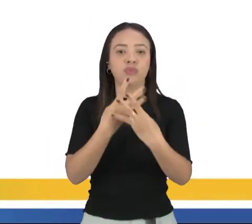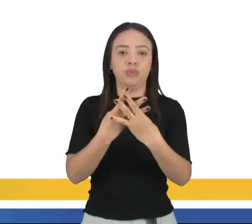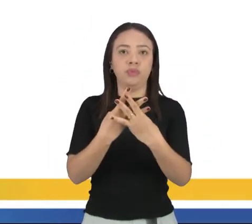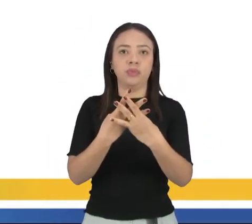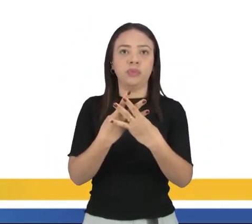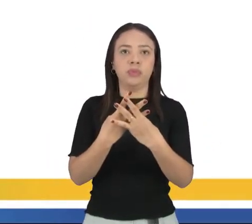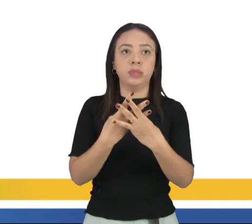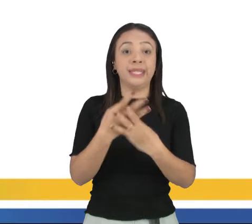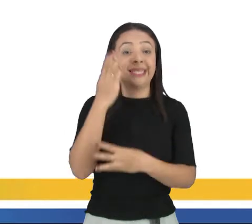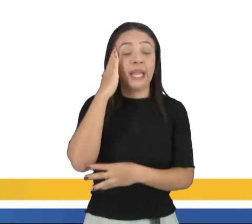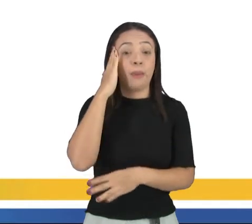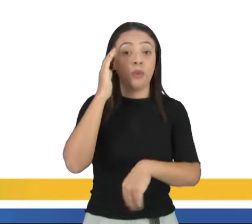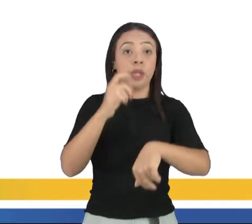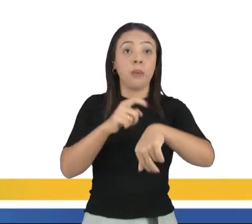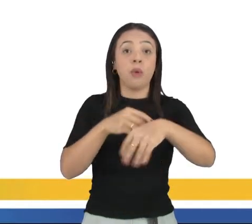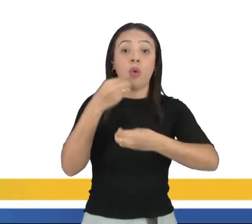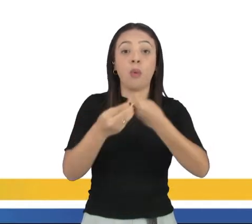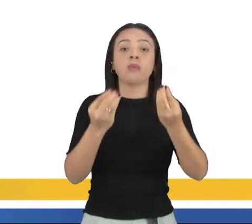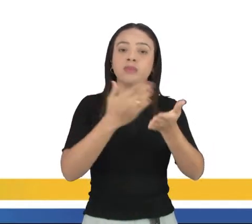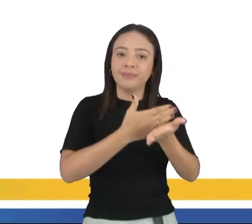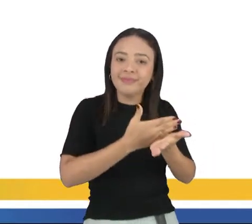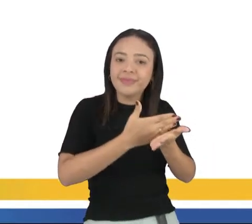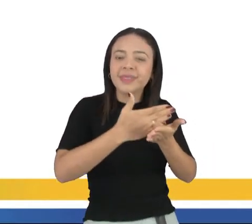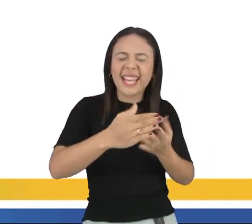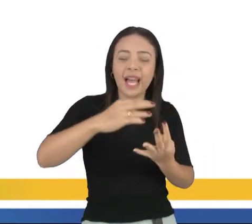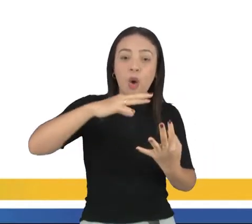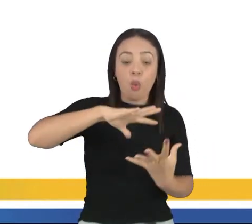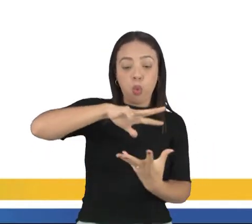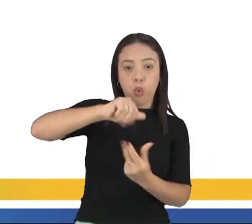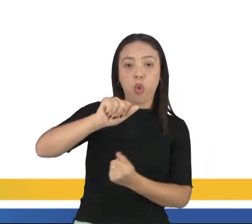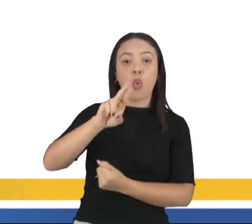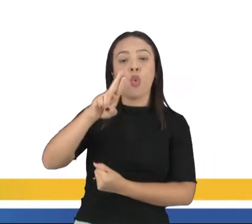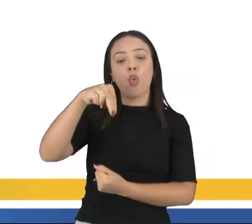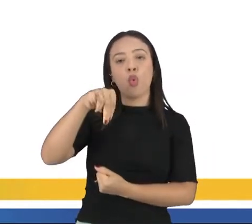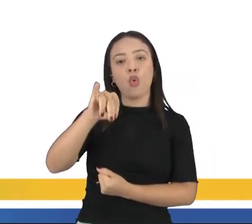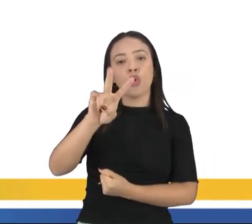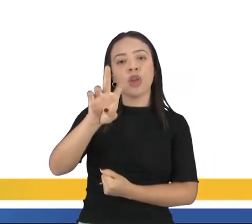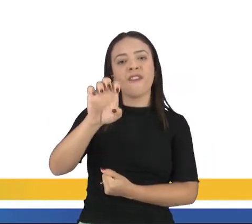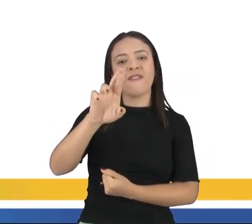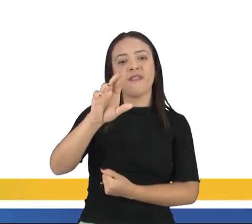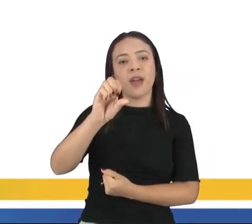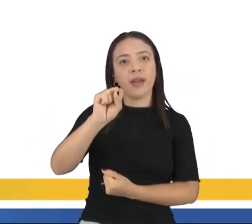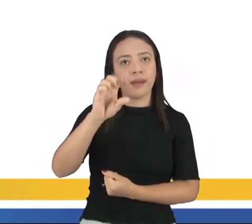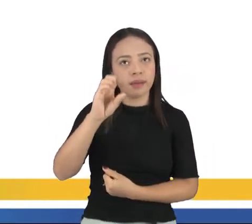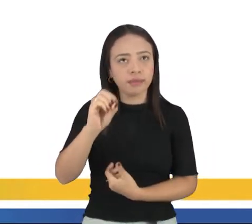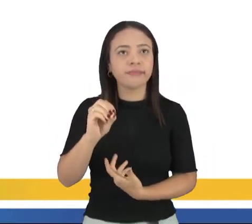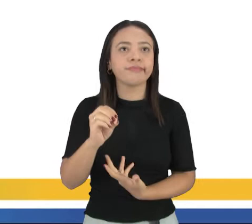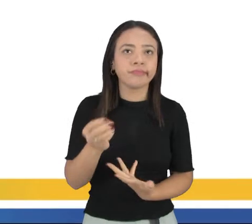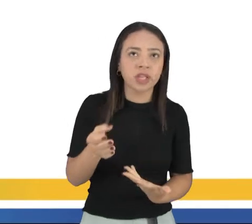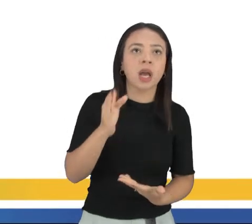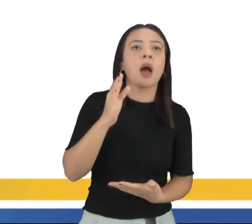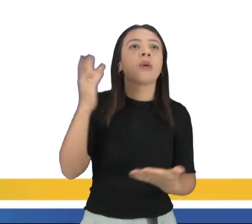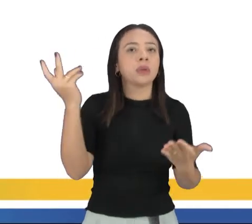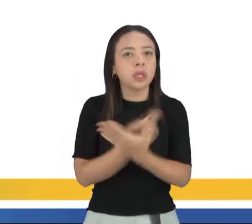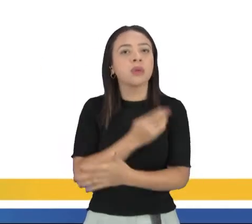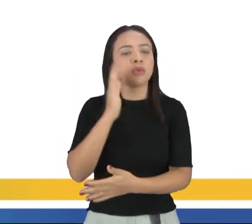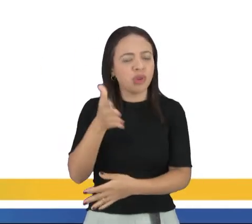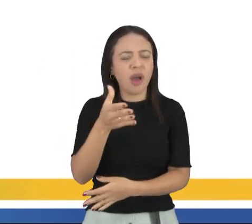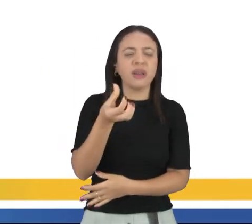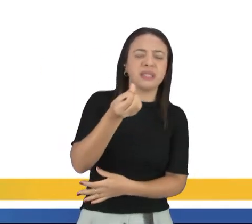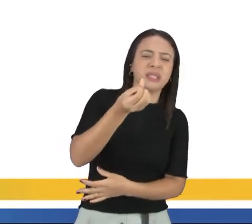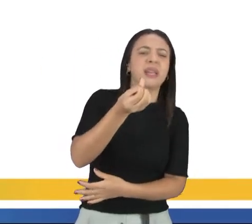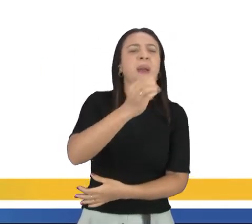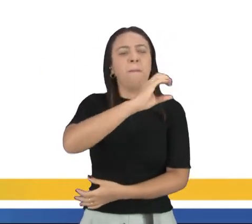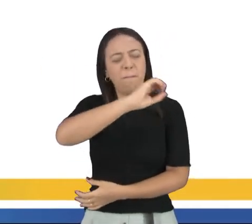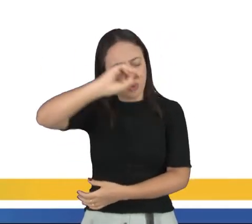judeus contra o tempo a partir da criação do universo né que para eles teria ocorrido há cerca de 6.000 anos é então o